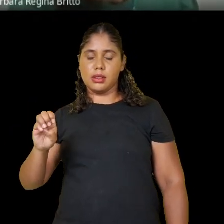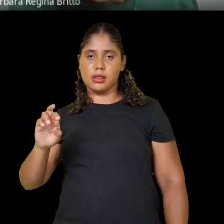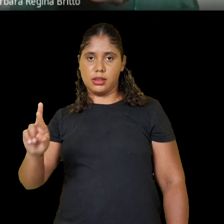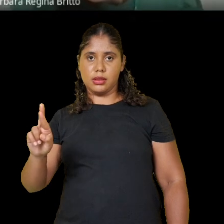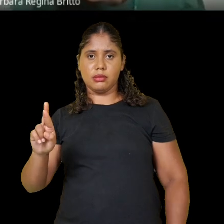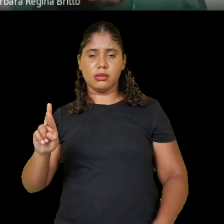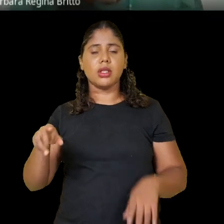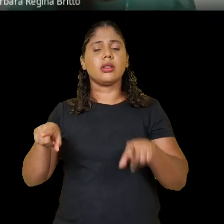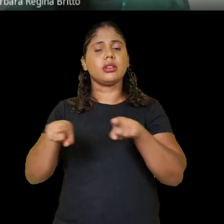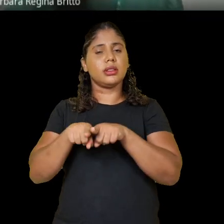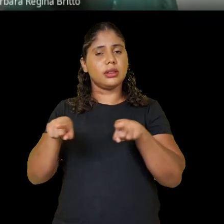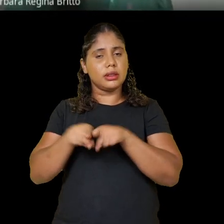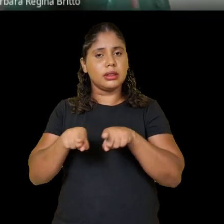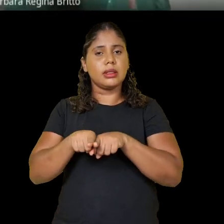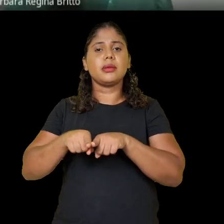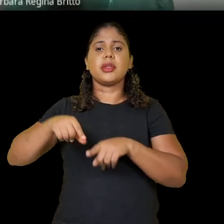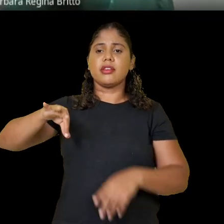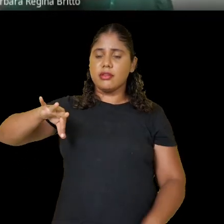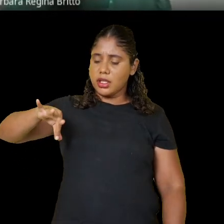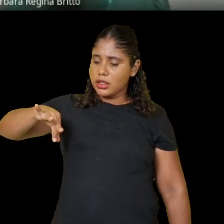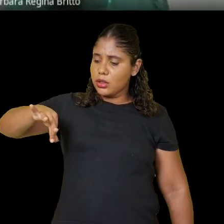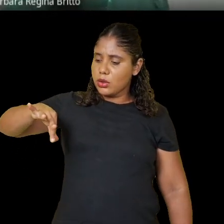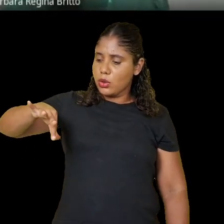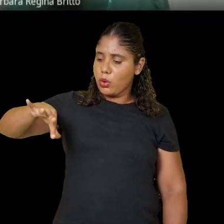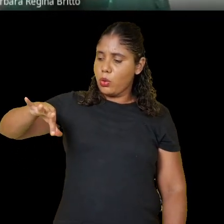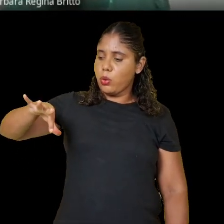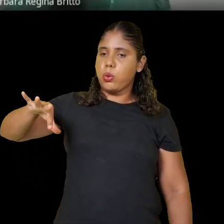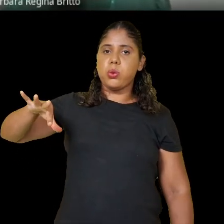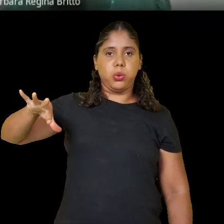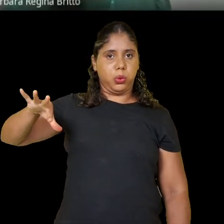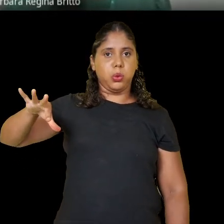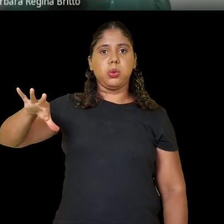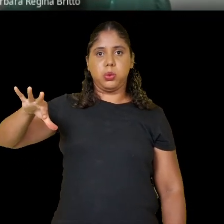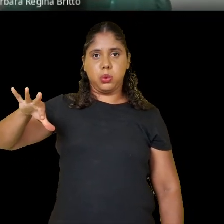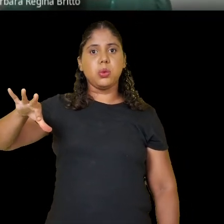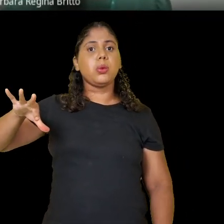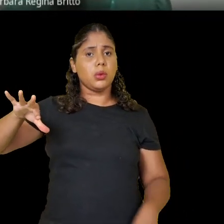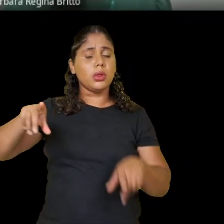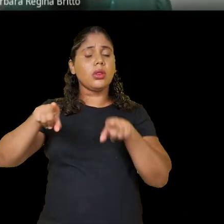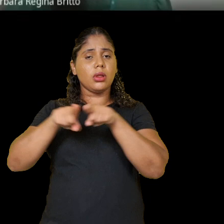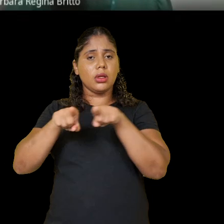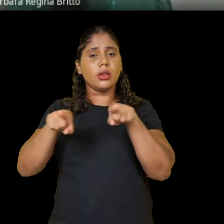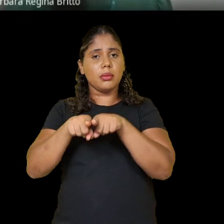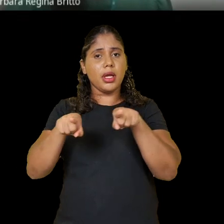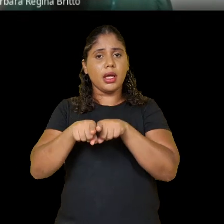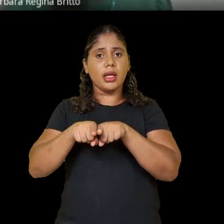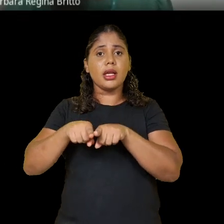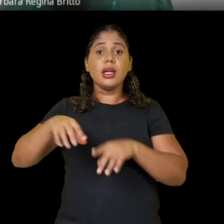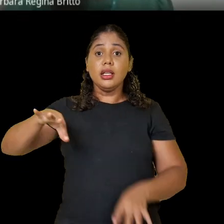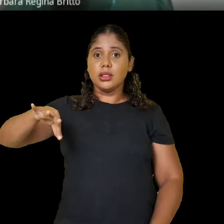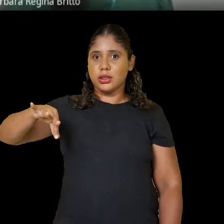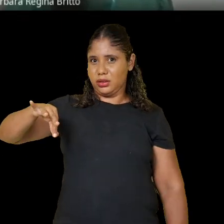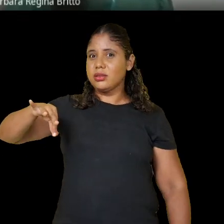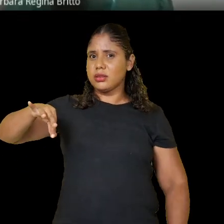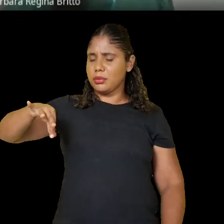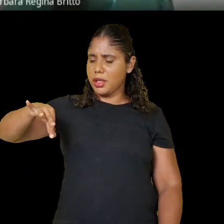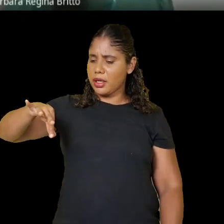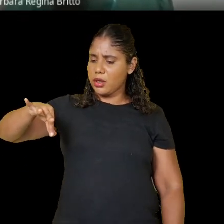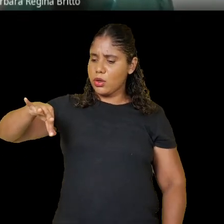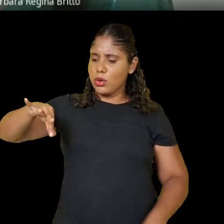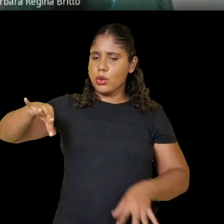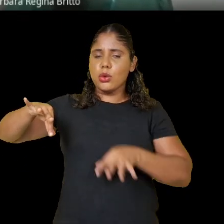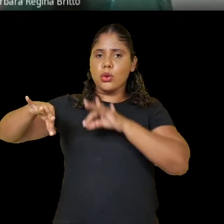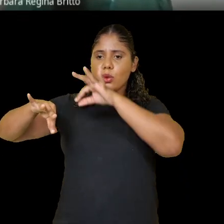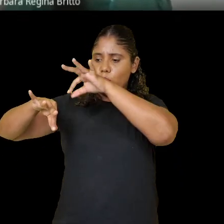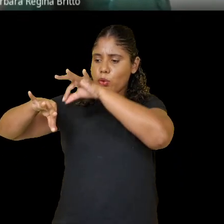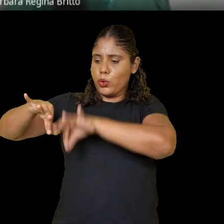da vascularização. Além disso, é importante a gente perceber que vai aumentar também a secreção vaginal. Mas assim, a gente